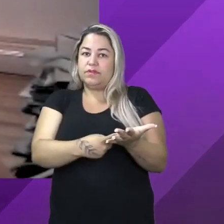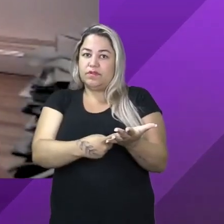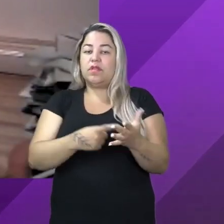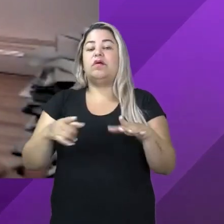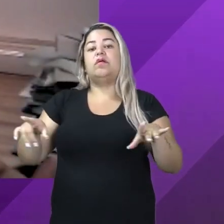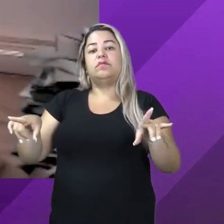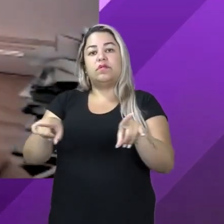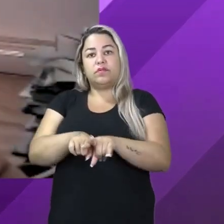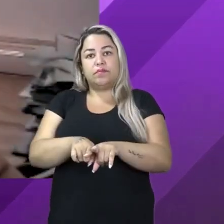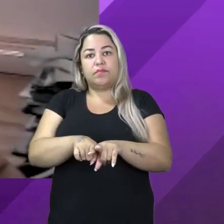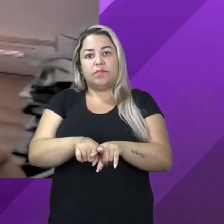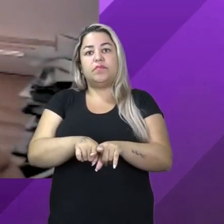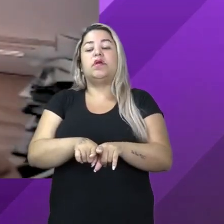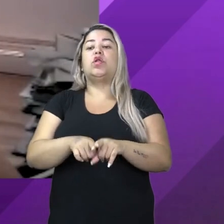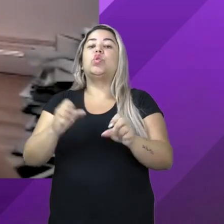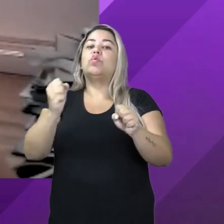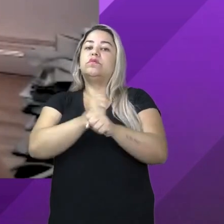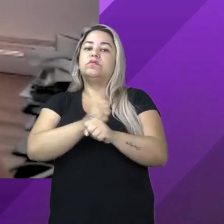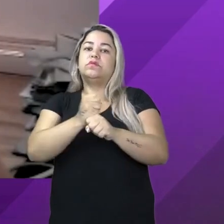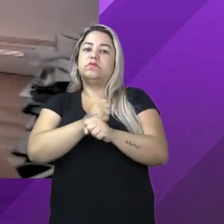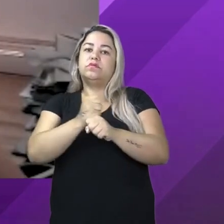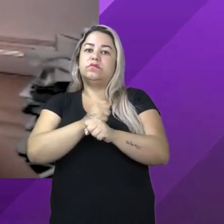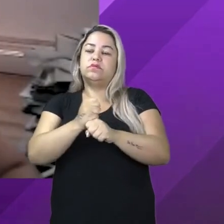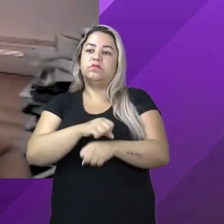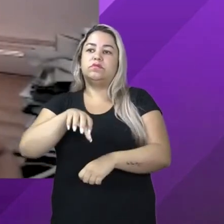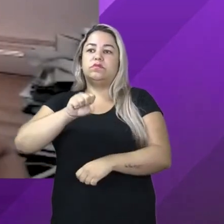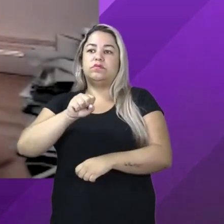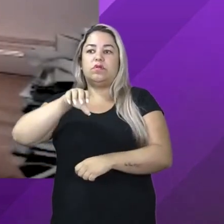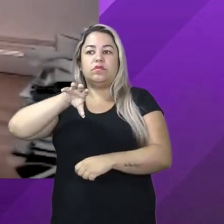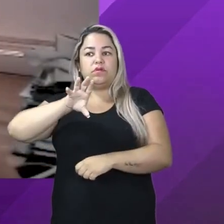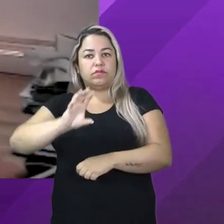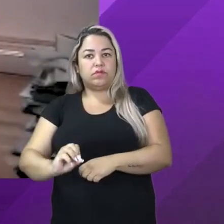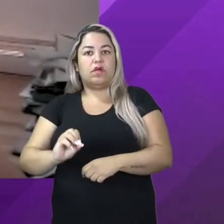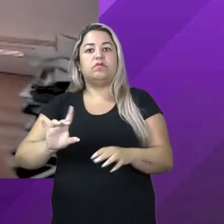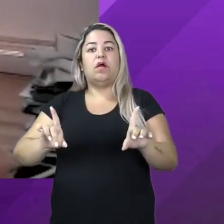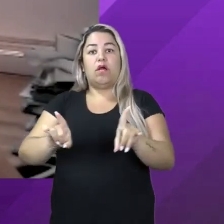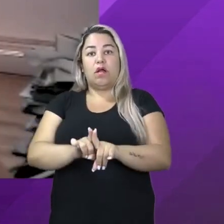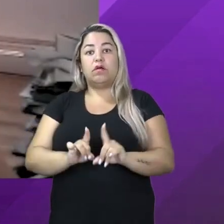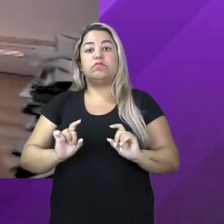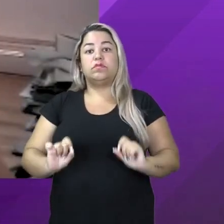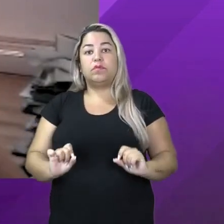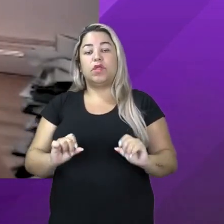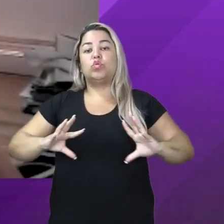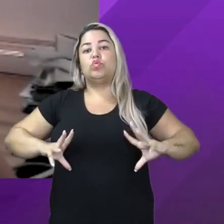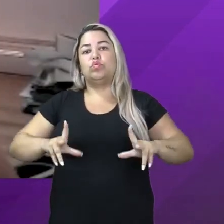participação. Nos anos 70, a partir dos anos 70, né, com toda a